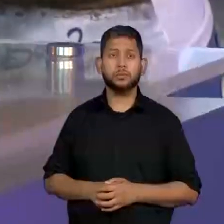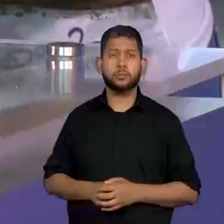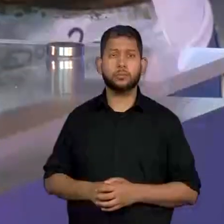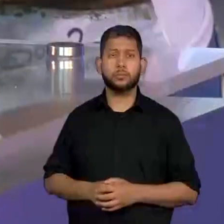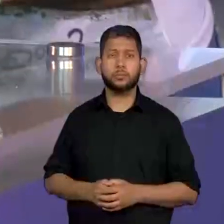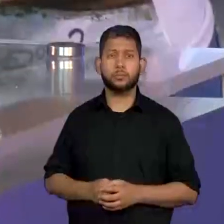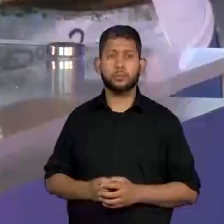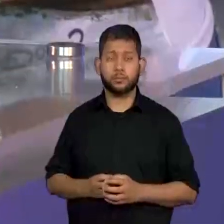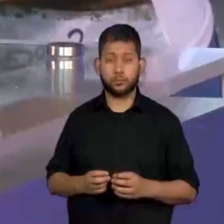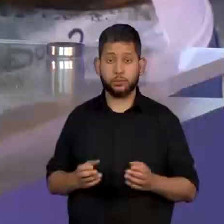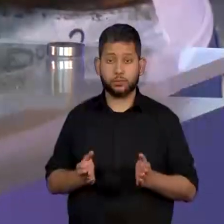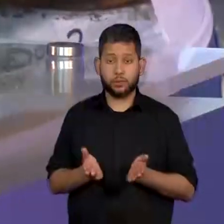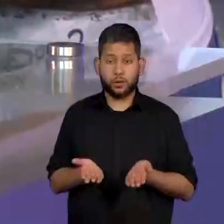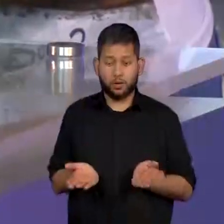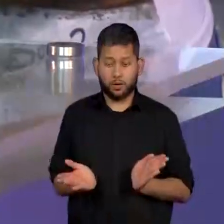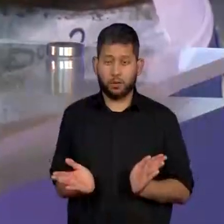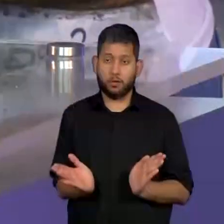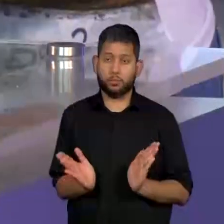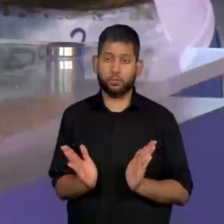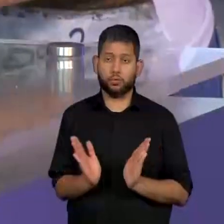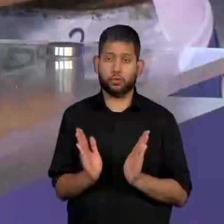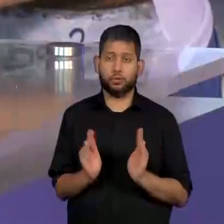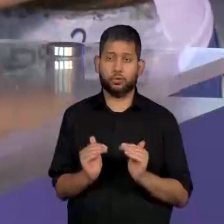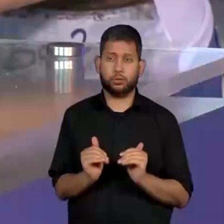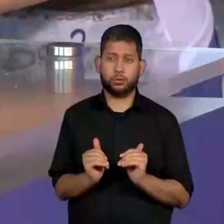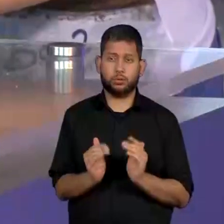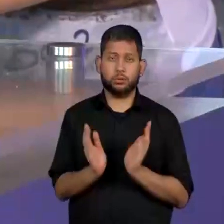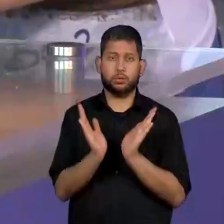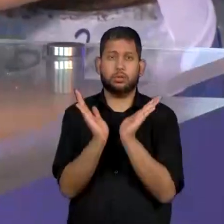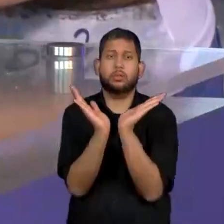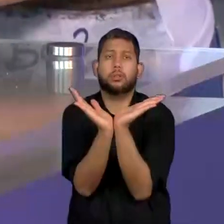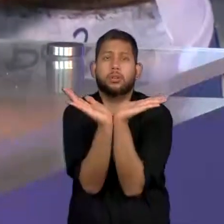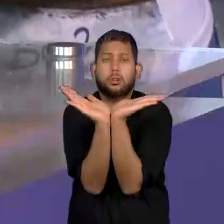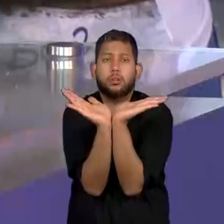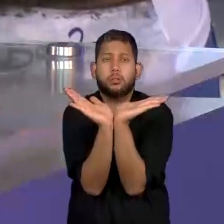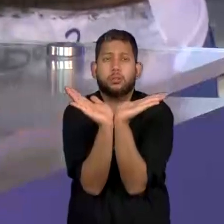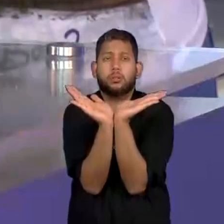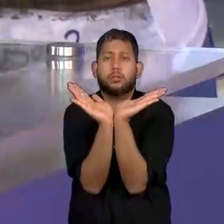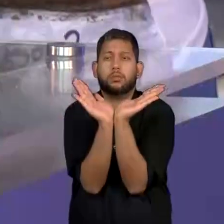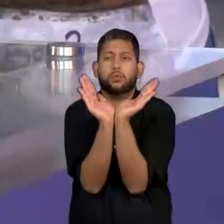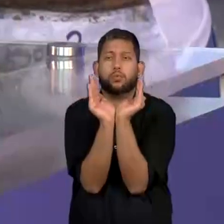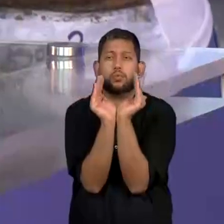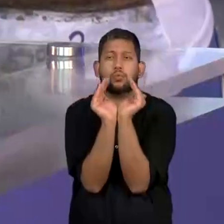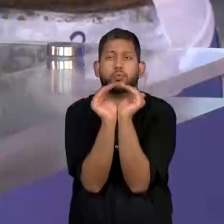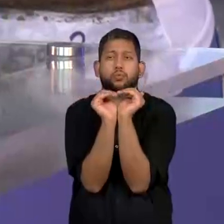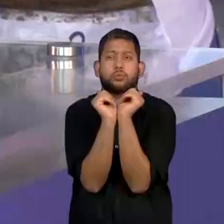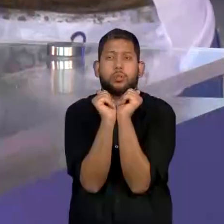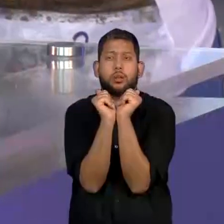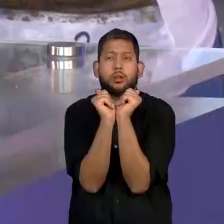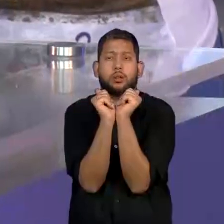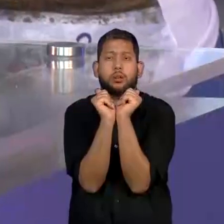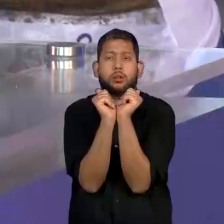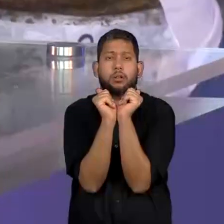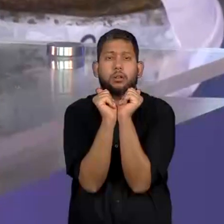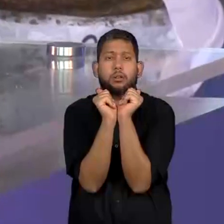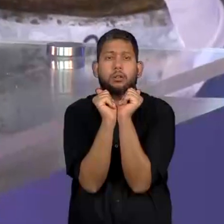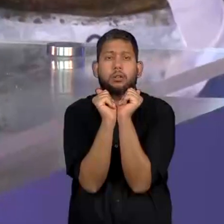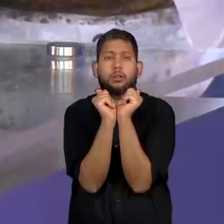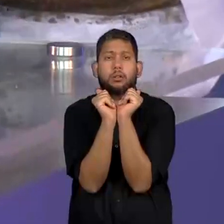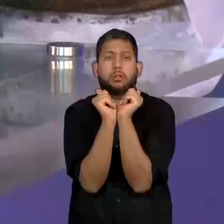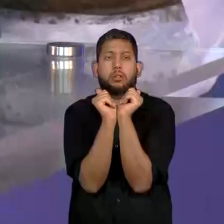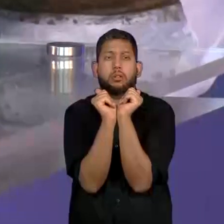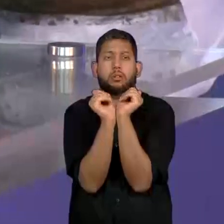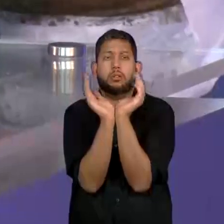as pontinhas assim né Essas Pontas de cima aqui eu vou juntar lá no centro ó essa